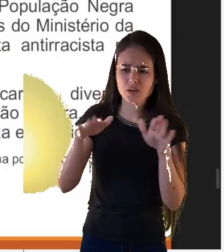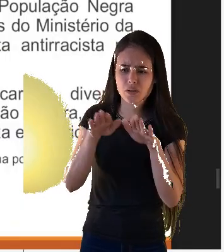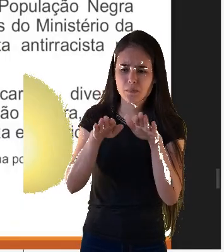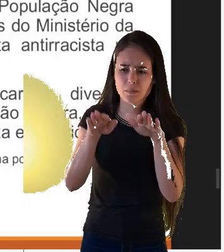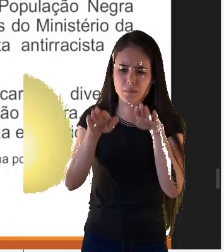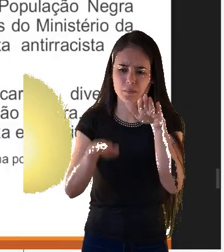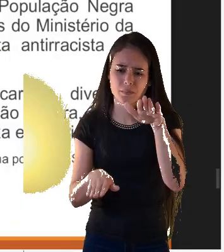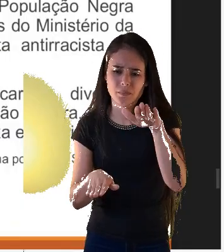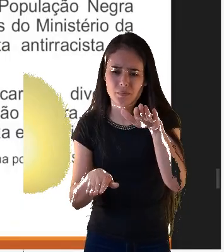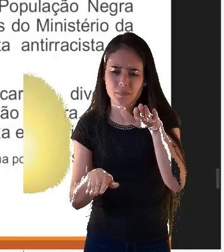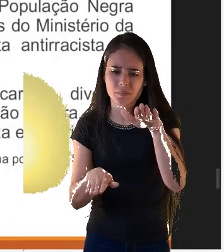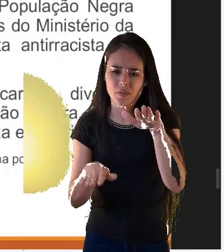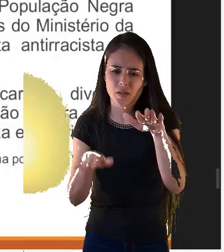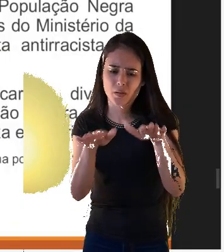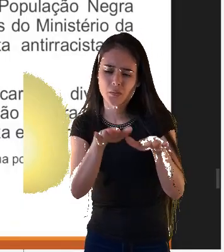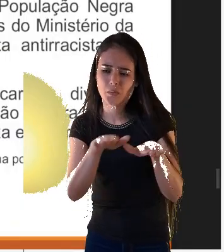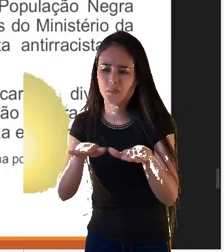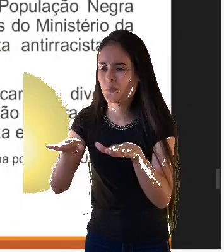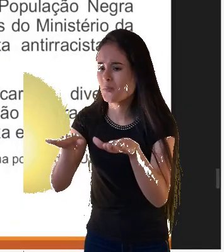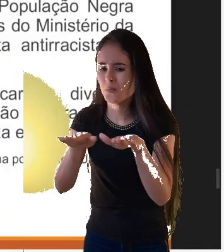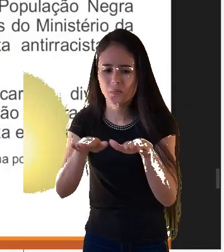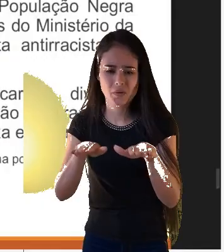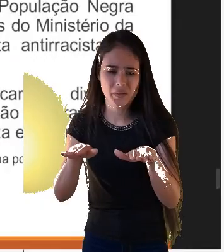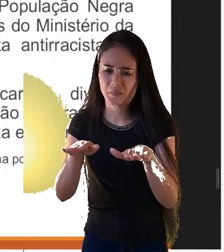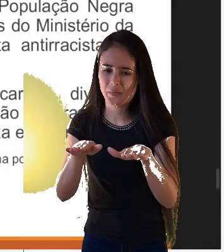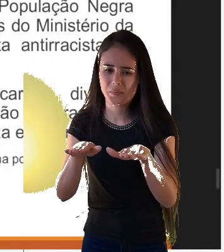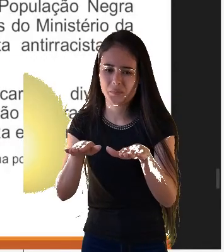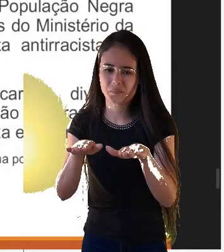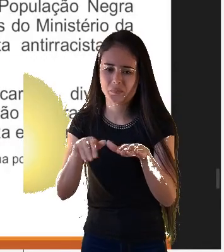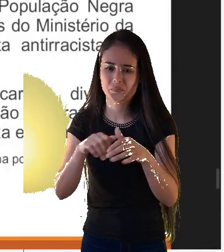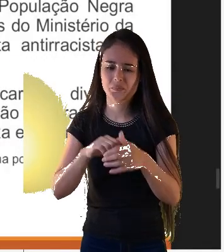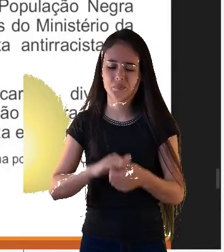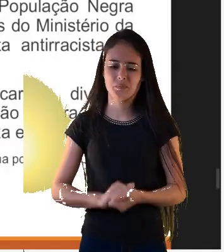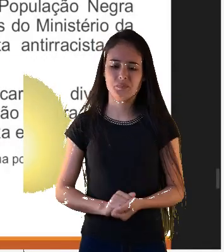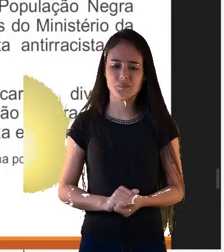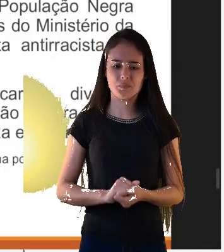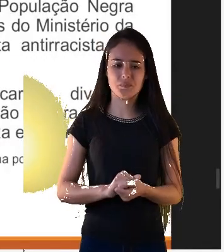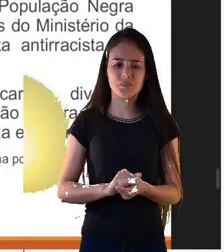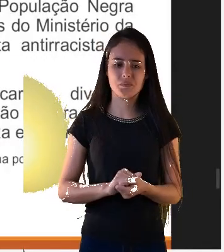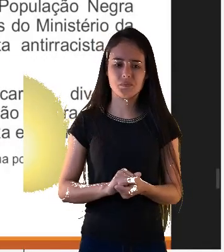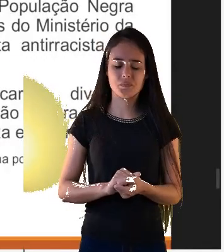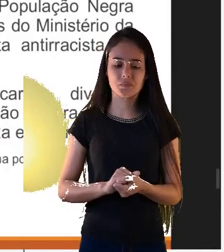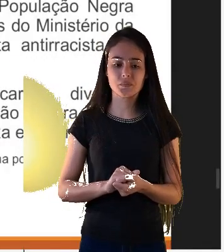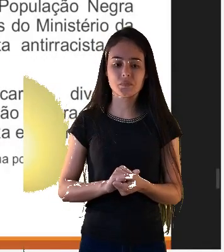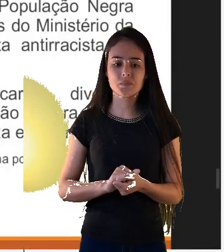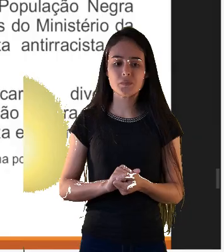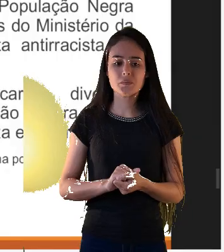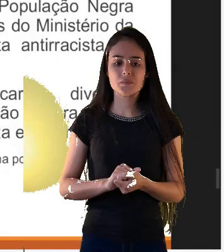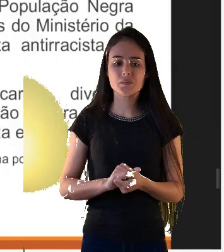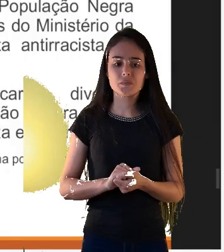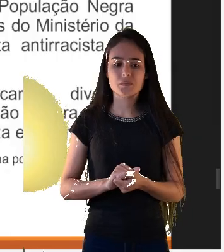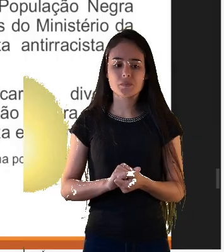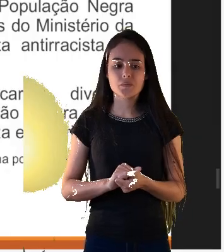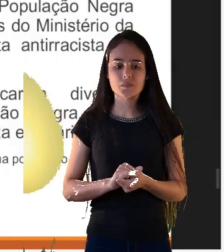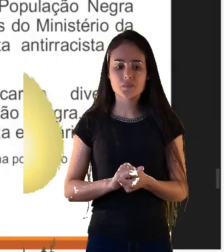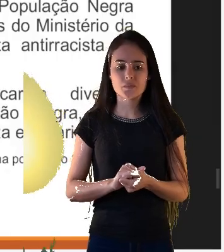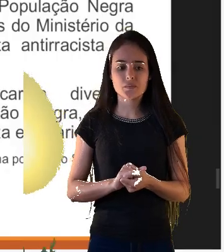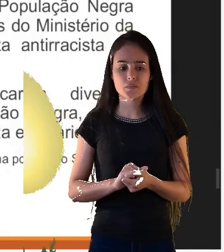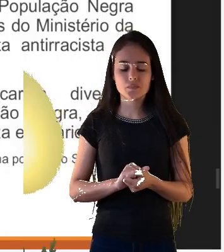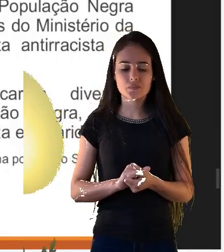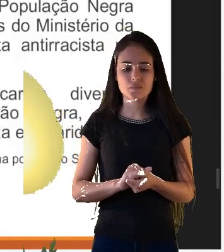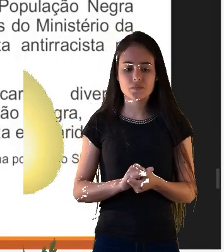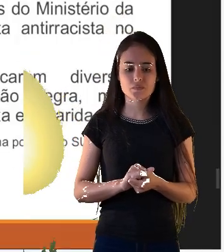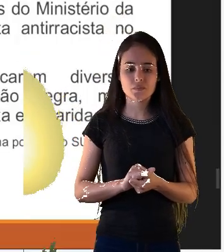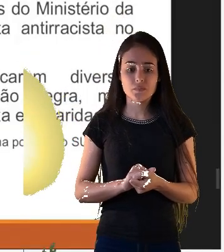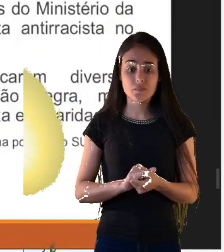no âmbito da saúde para a população negra, mais especificamente para mulheres negras, pobres e de baixa renda, né? Pode